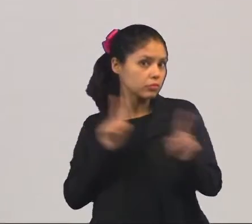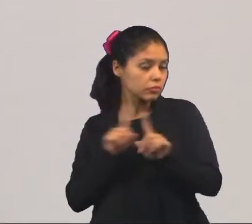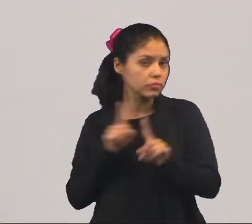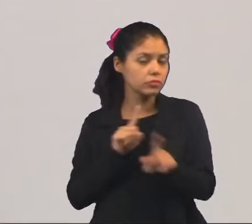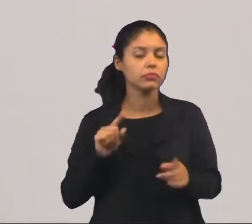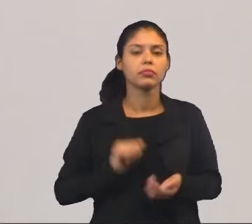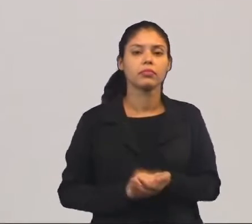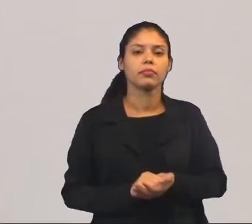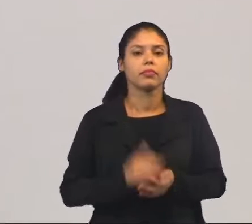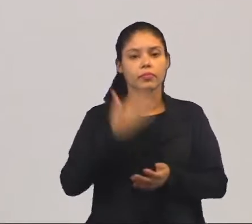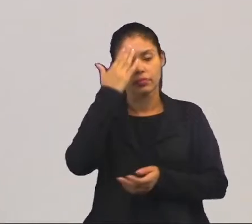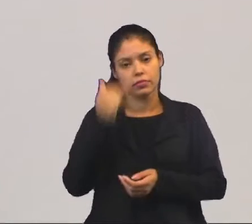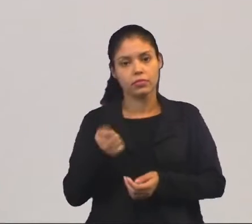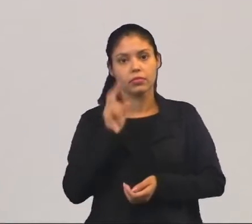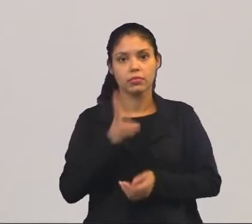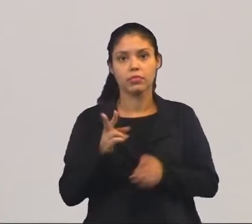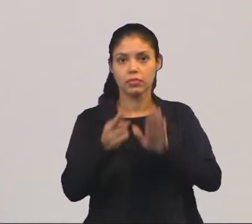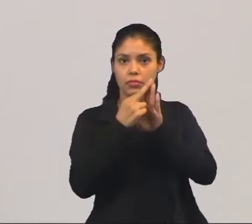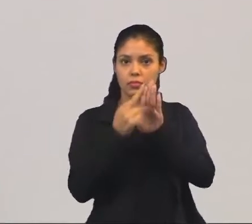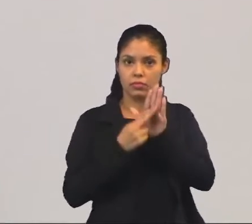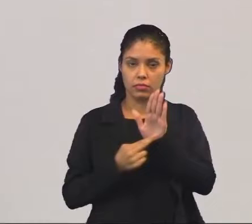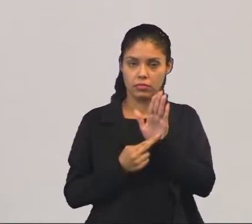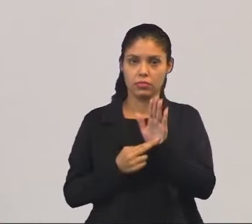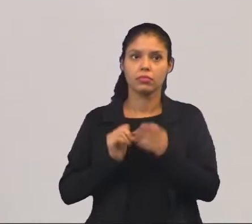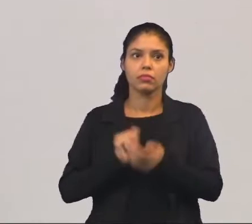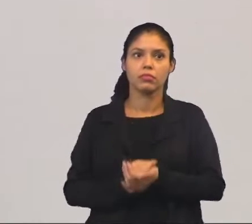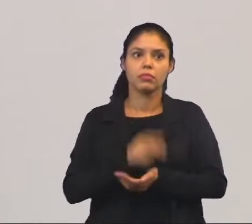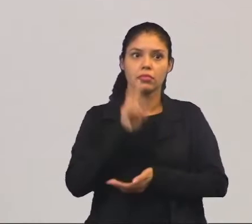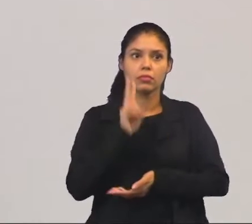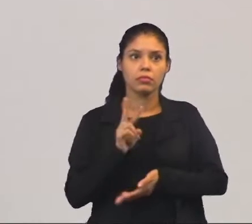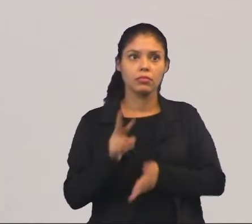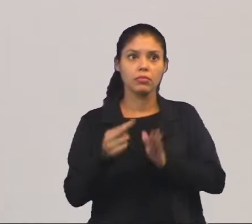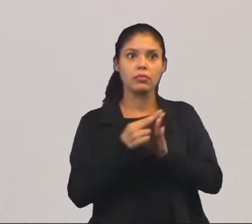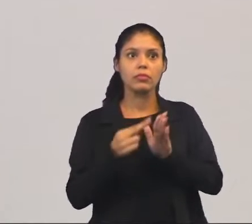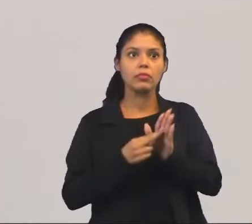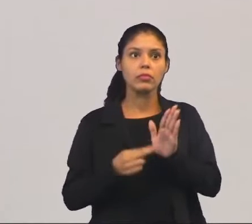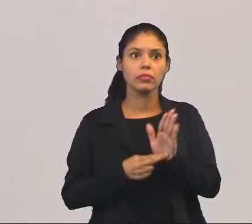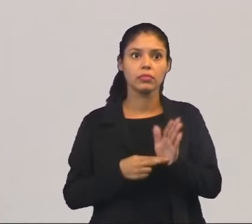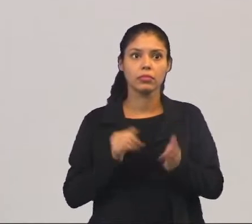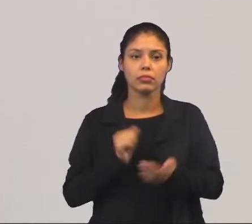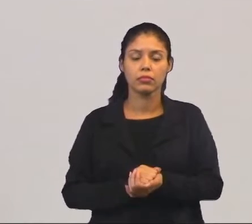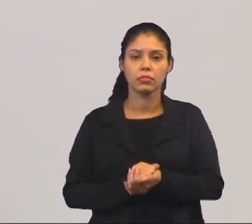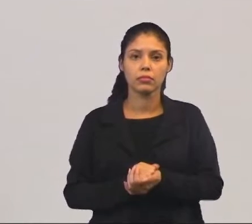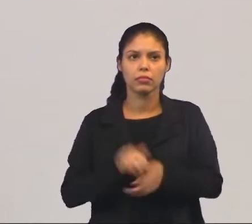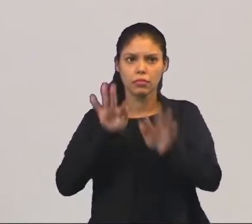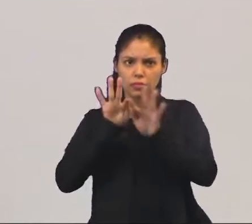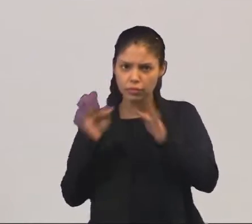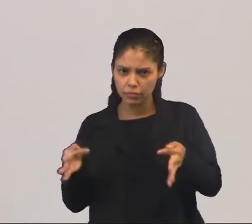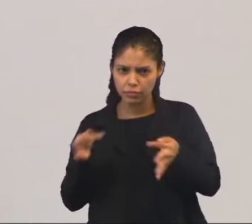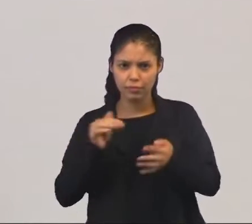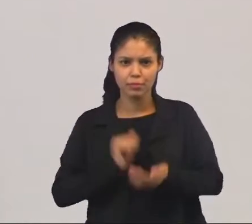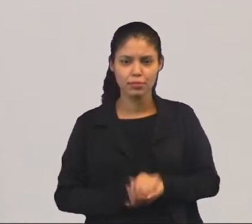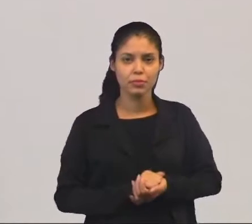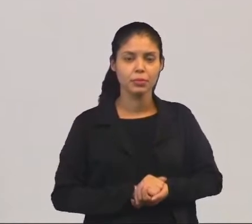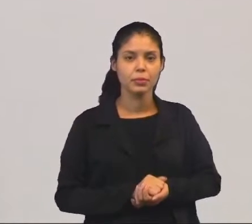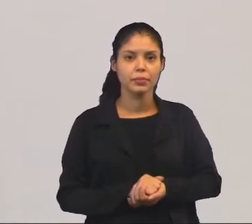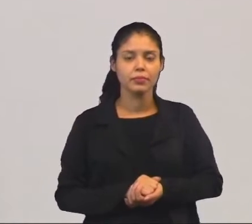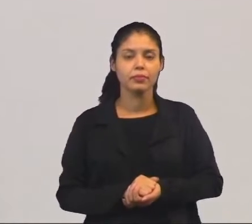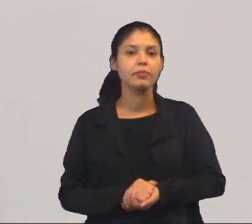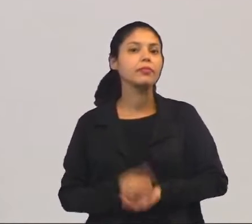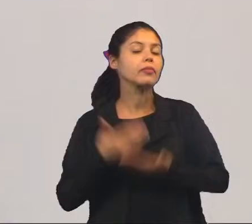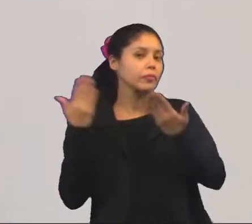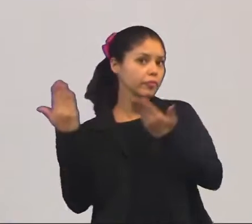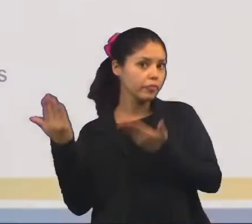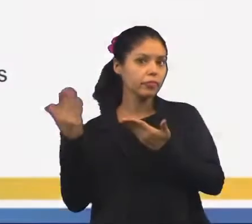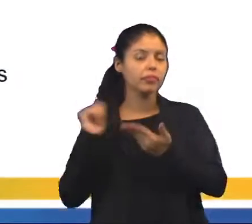Não, nós temos que saber sempre as regras, tá? Sabendo as regras é a coisa mais simples. Então,